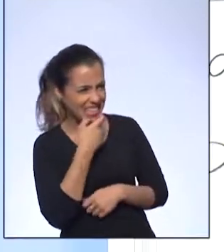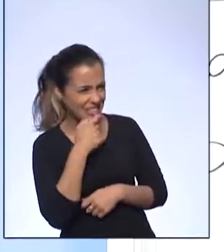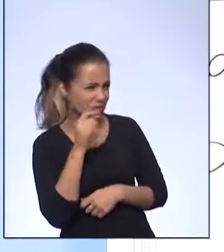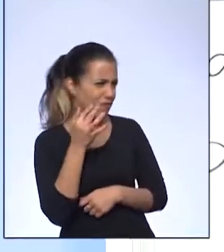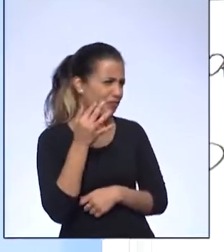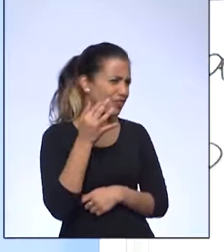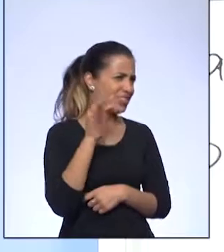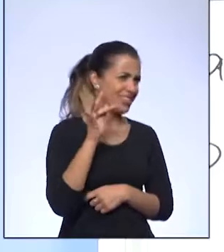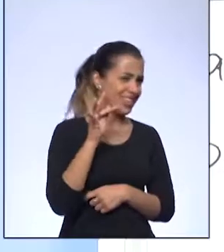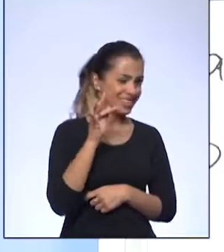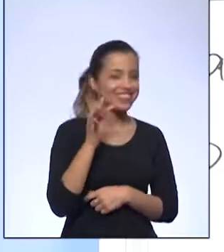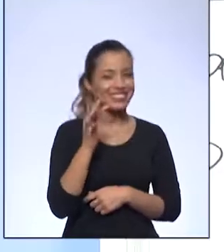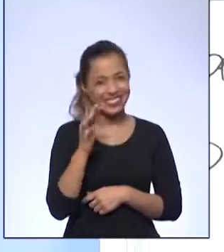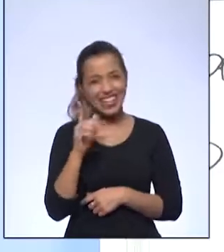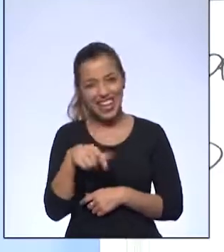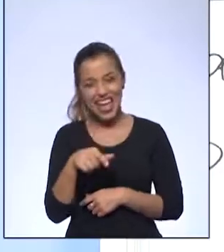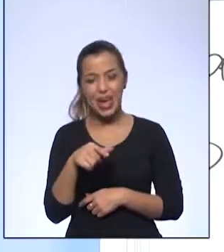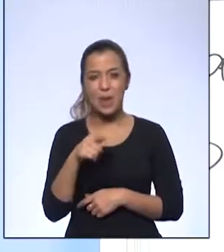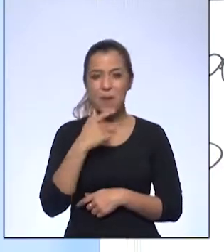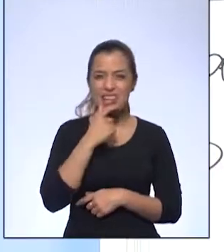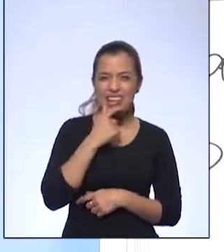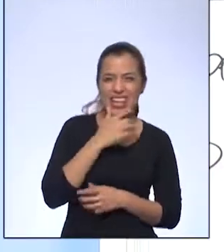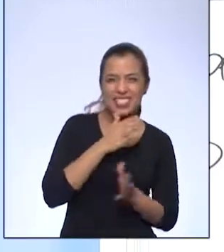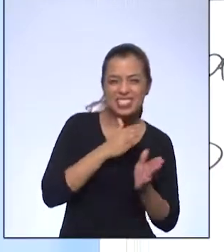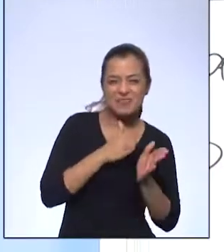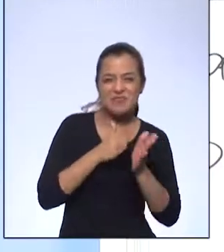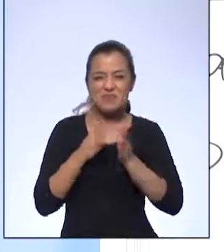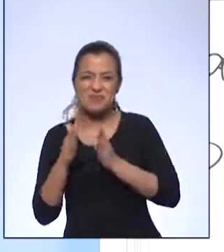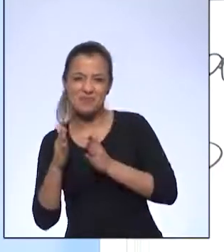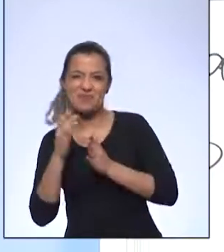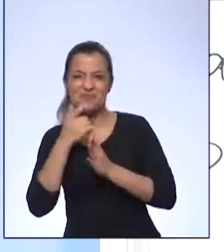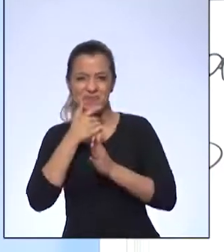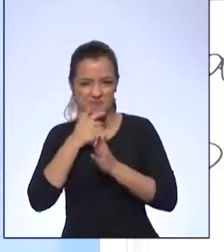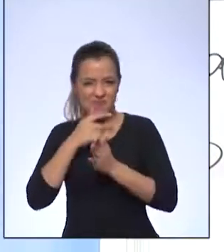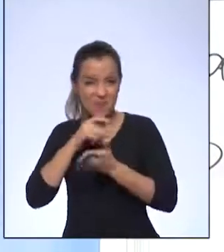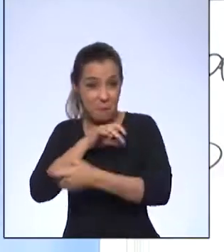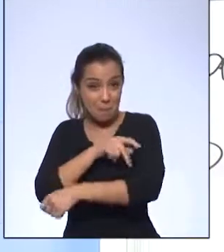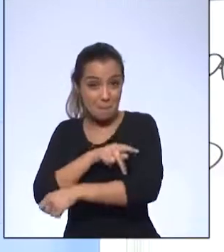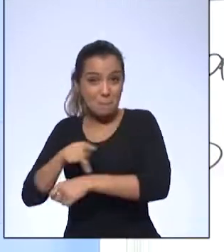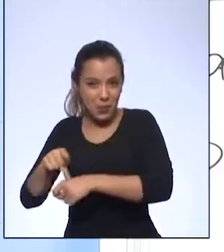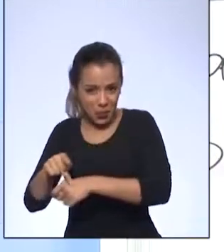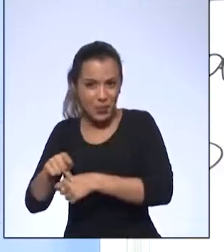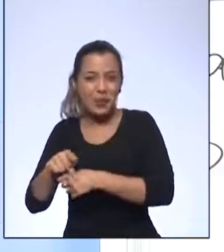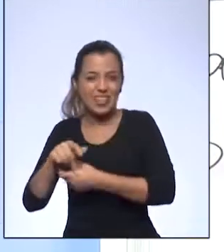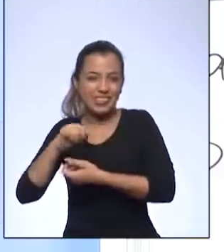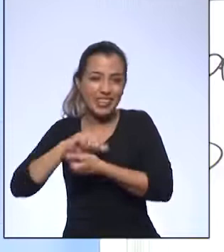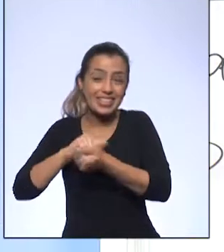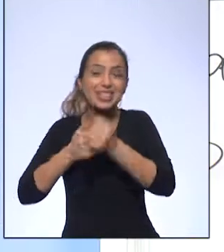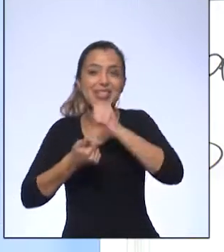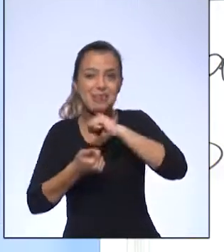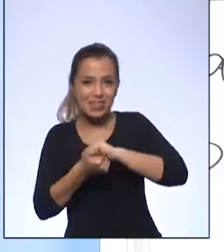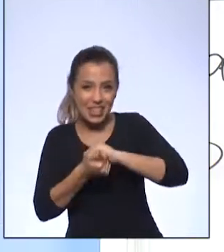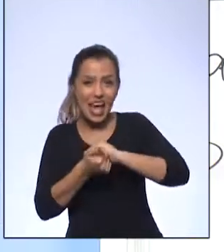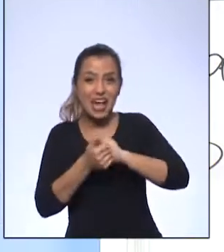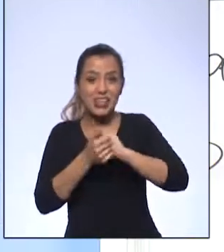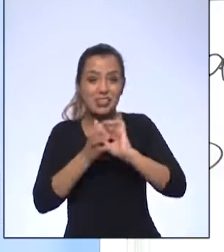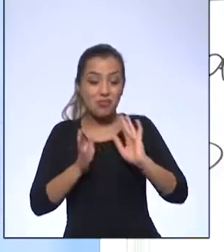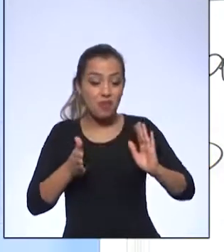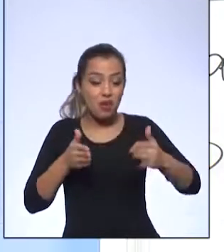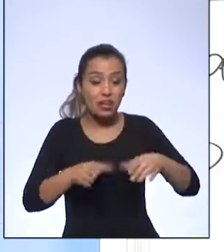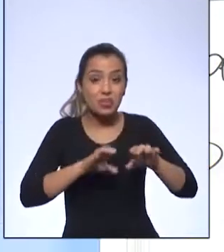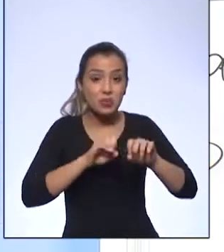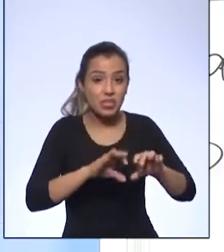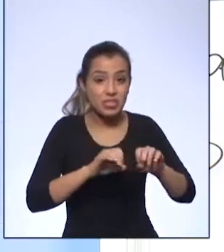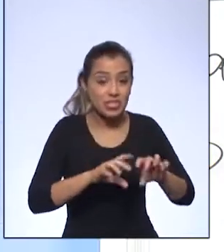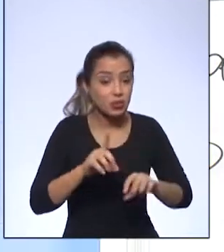inglês puxado para o britânico, então ele fala mais devagar, mas é um inglês meio adaptado para a educação, né? No dia a dia